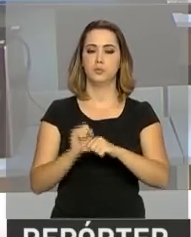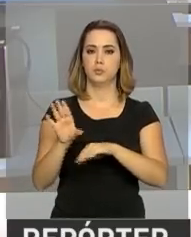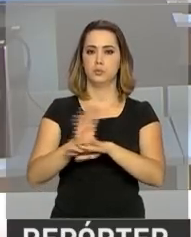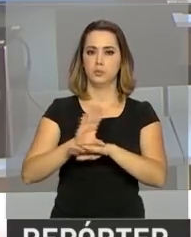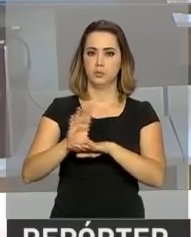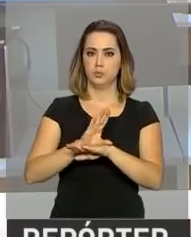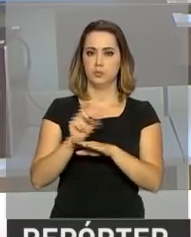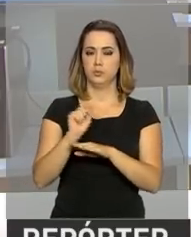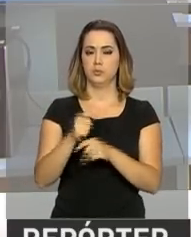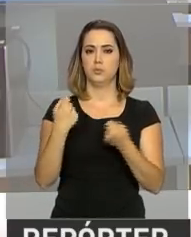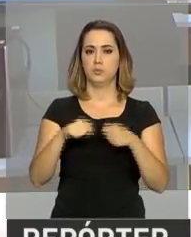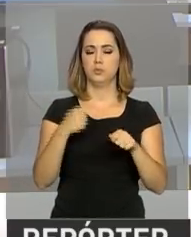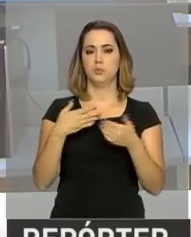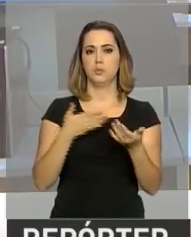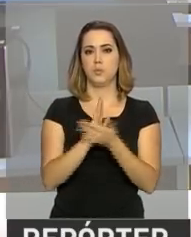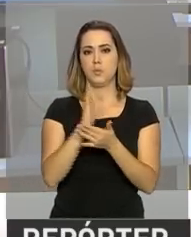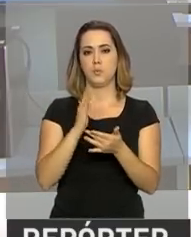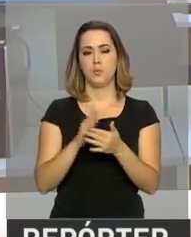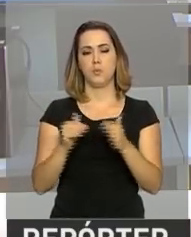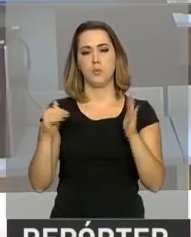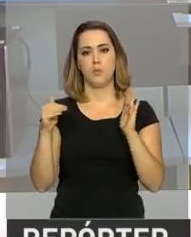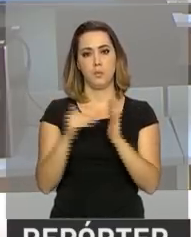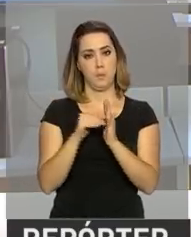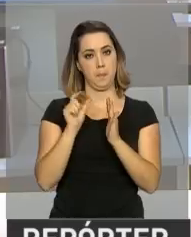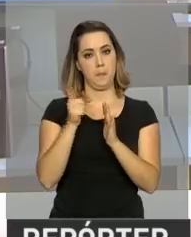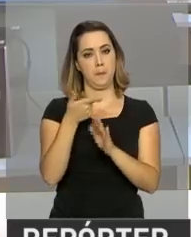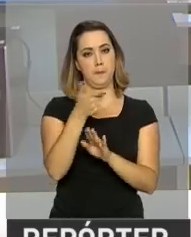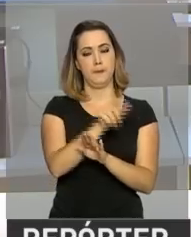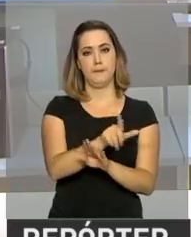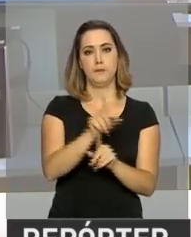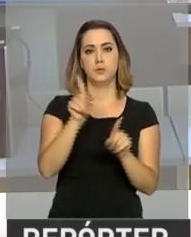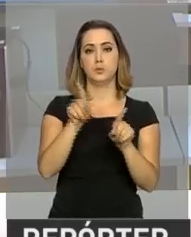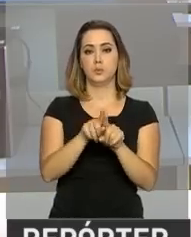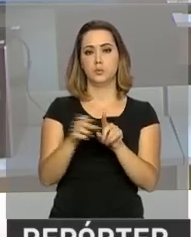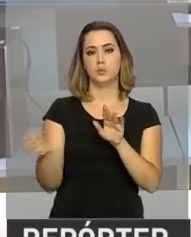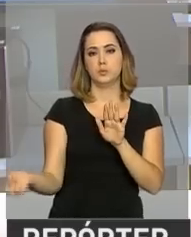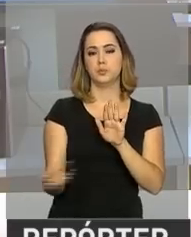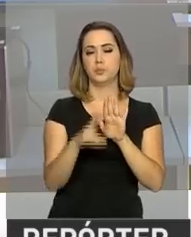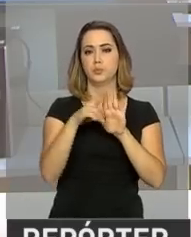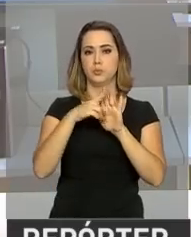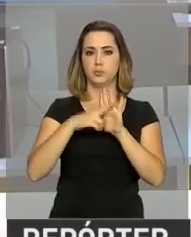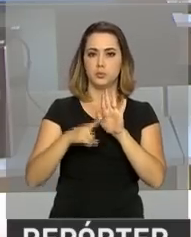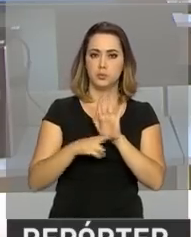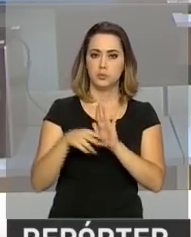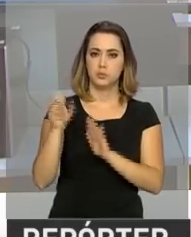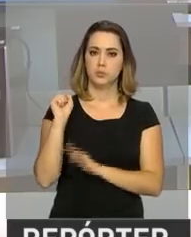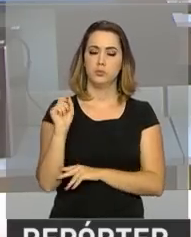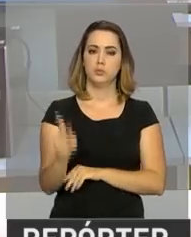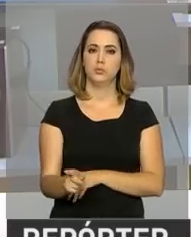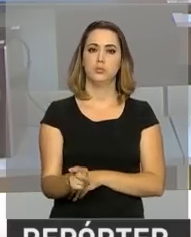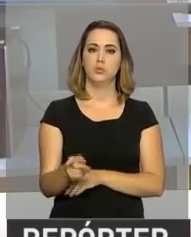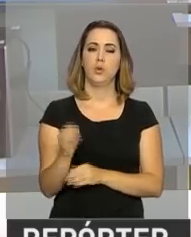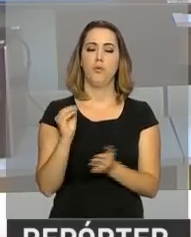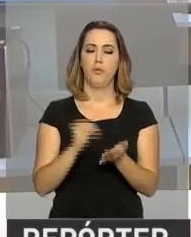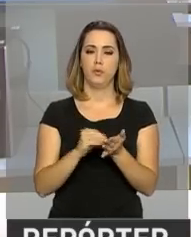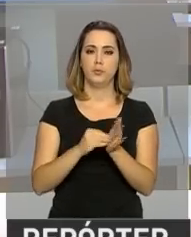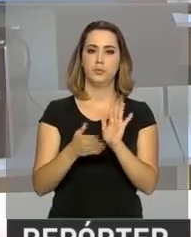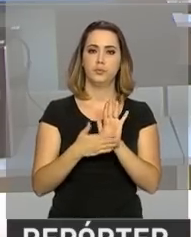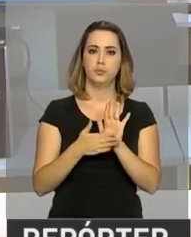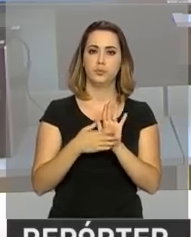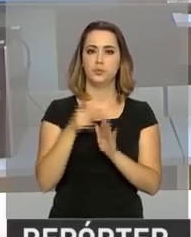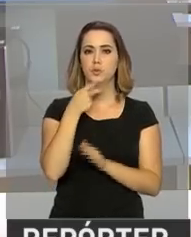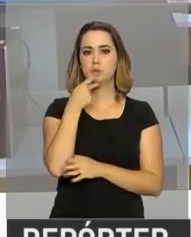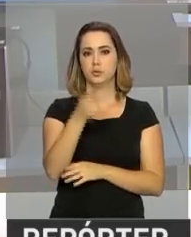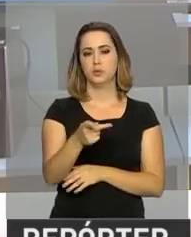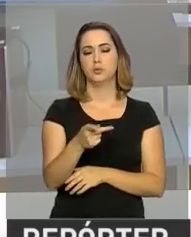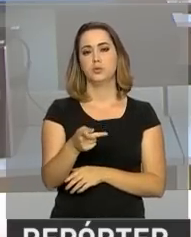gastos públicos, que precisa ser aprovada no Senado. Outra medida é a reforma da Previdência, que ainda não foi apresentada. Foi o que disse o secretário